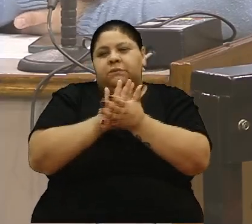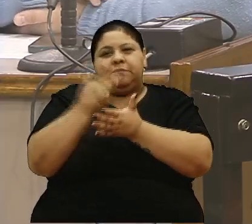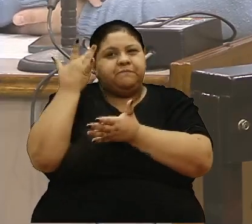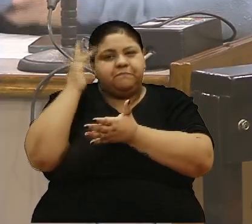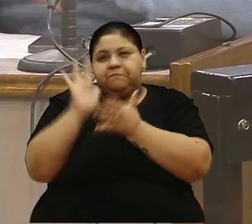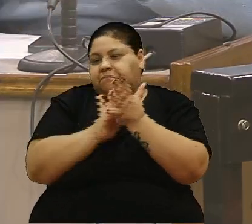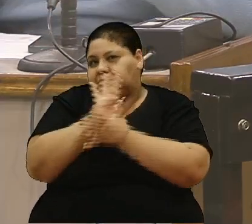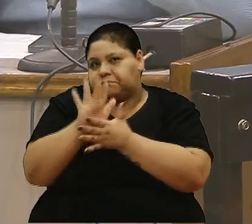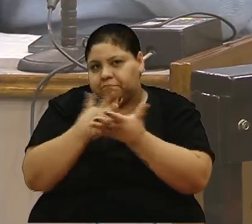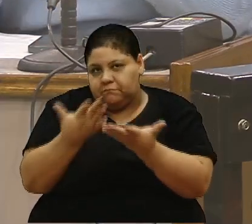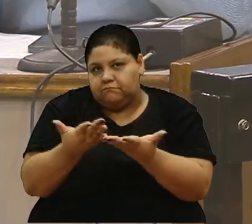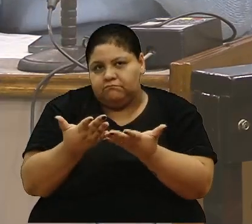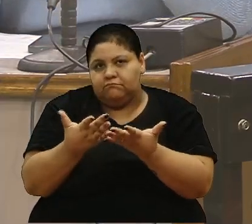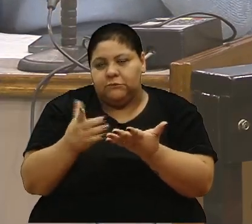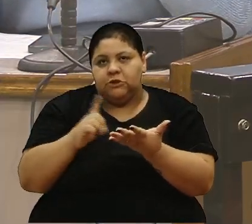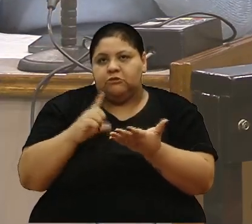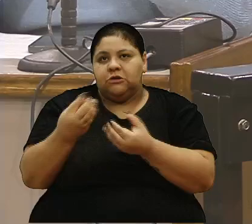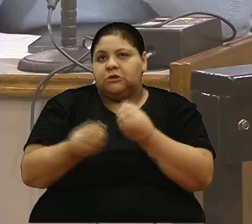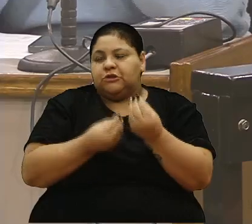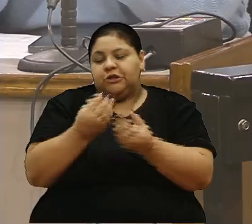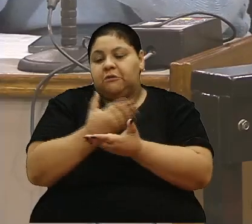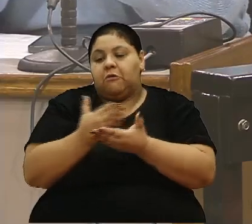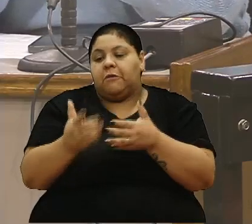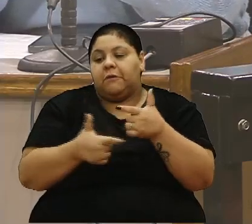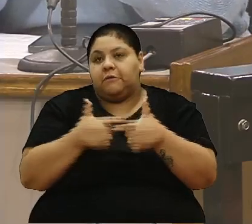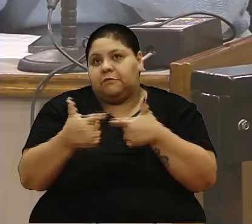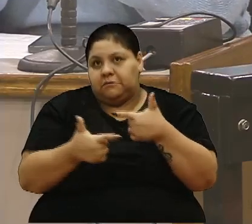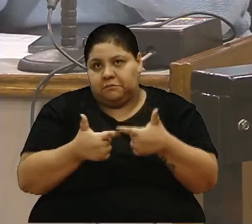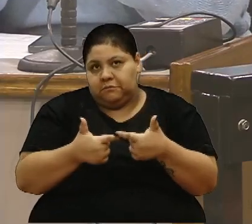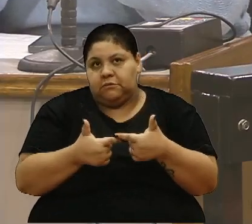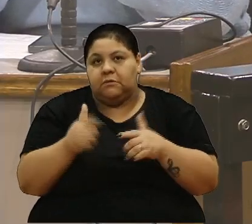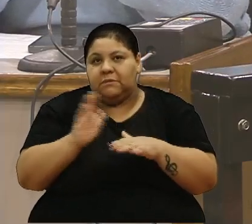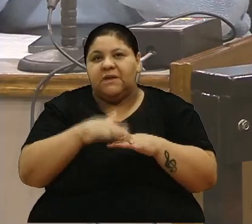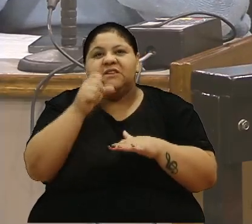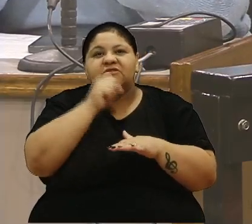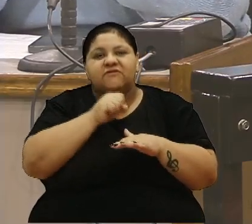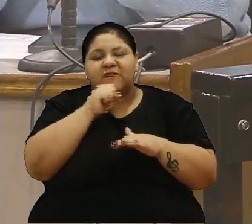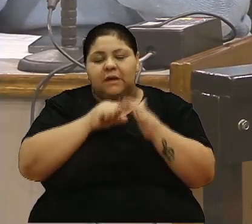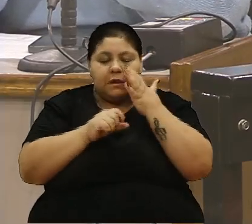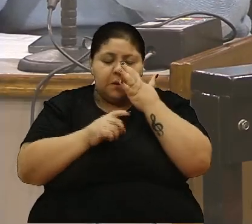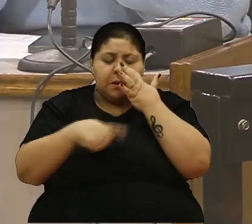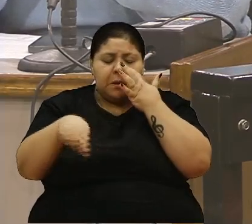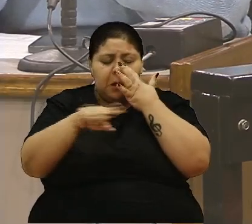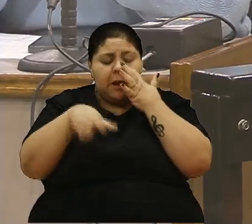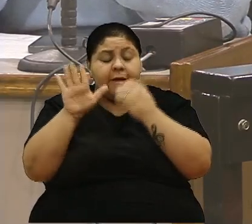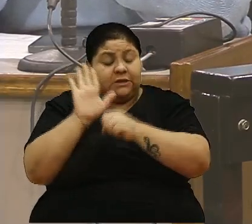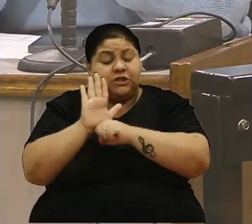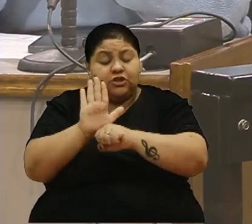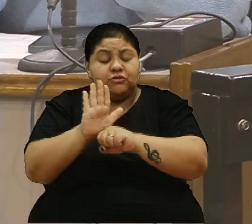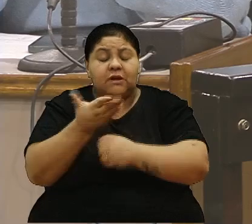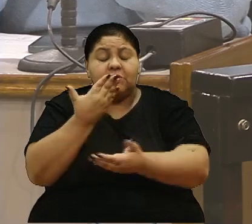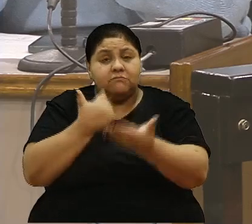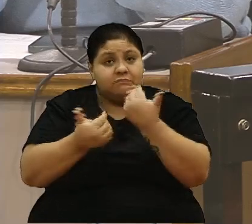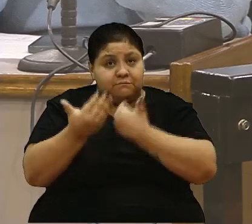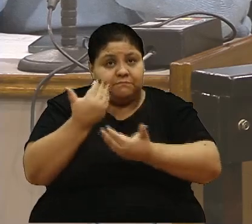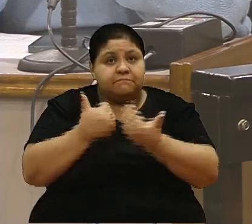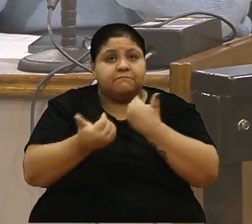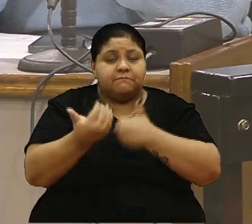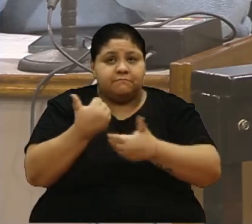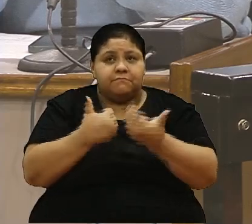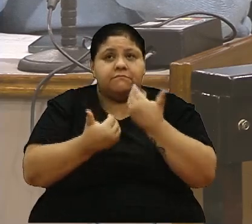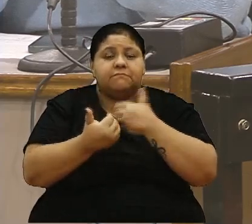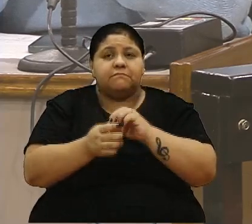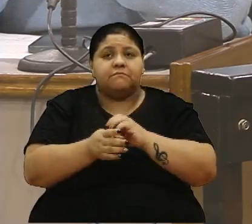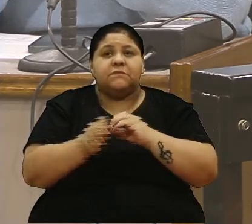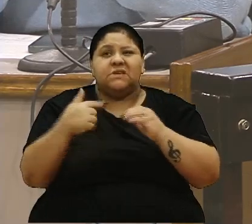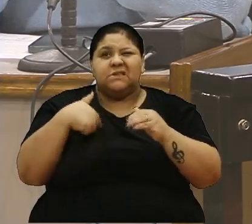ônibus sozinho, então ficou inviável para ele começar, depois de uma certa idade, trabalhar na cidade. Então a gente ajudava no sustento da casa